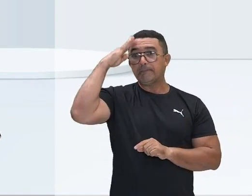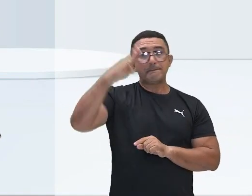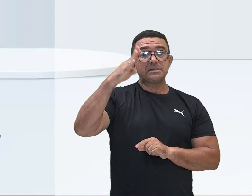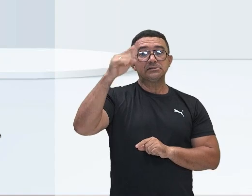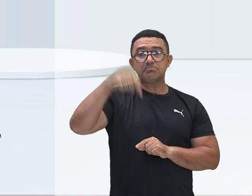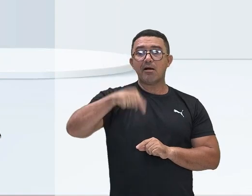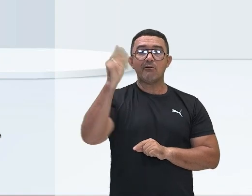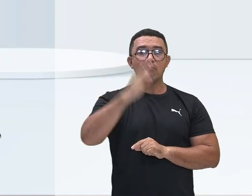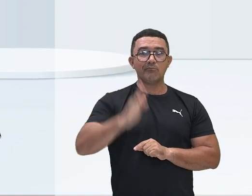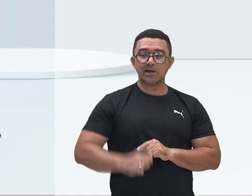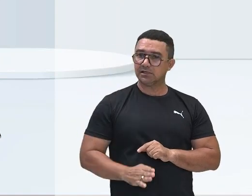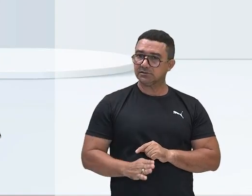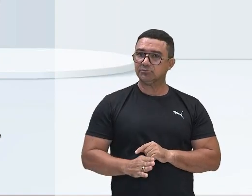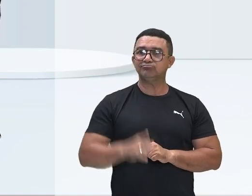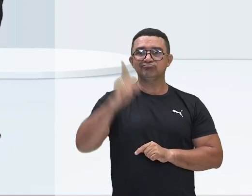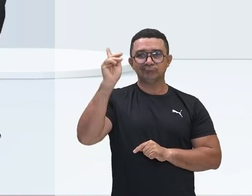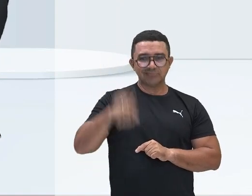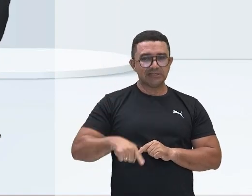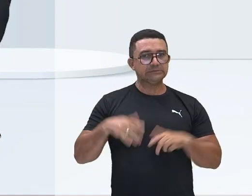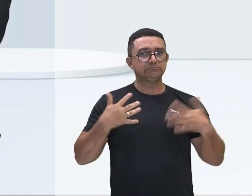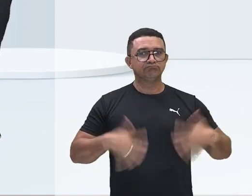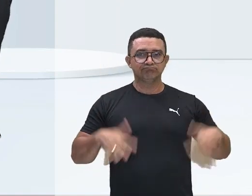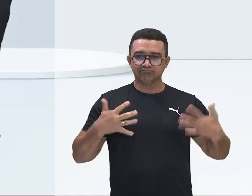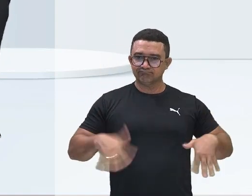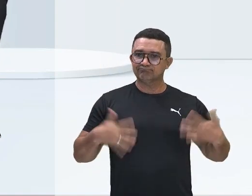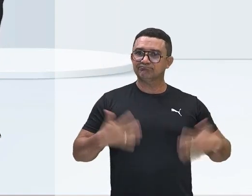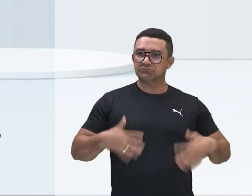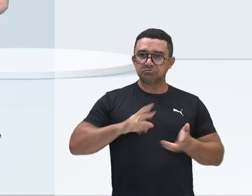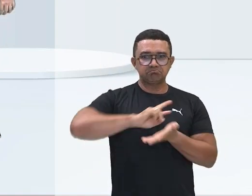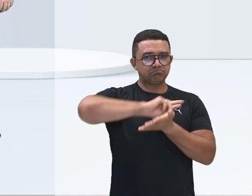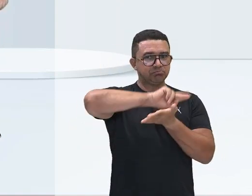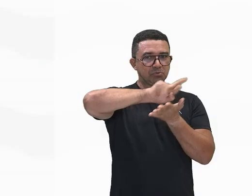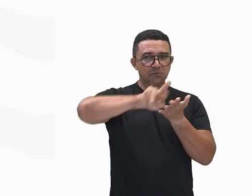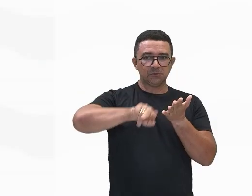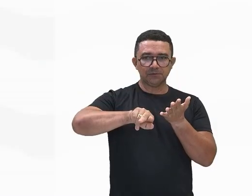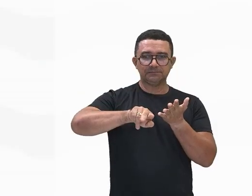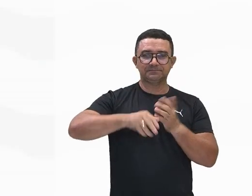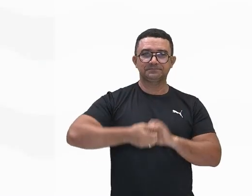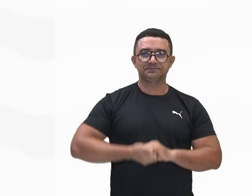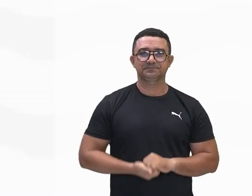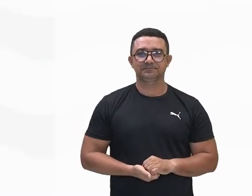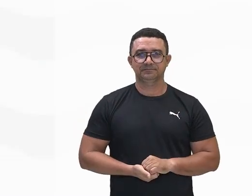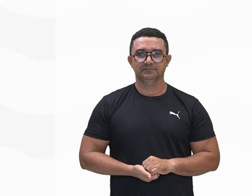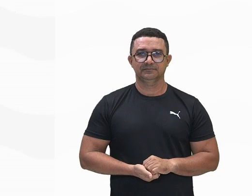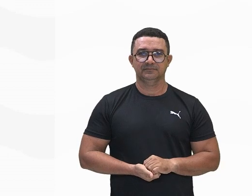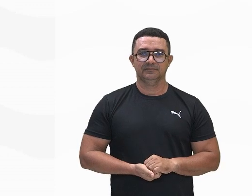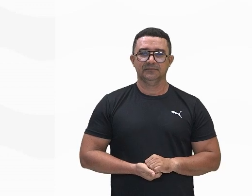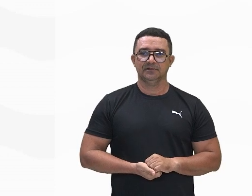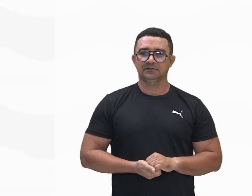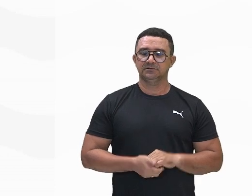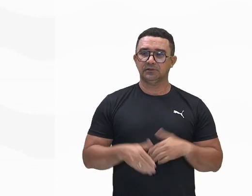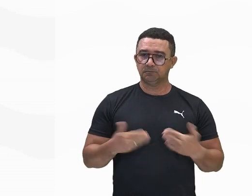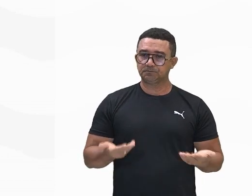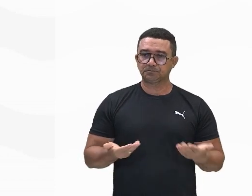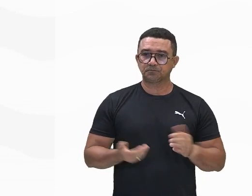país riquíssimo nessas questões, tá bom? Olha só, e para que a gente consiga fazer